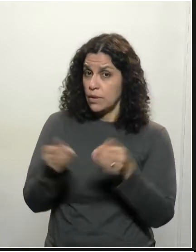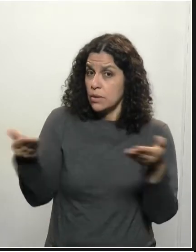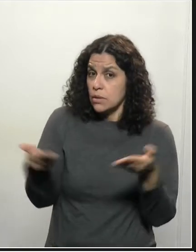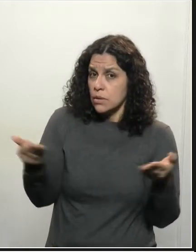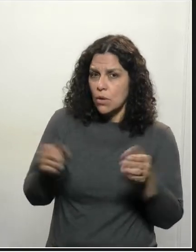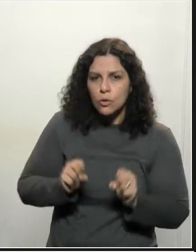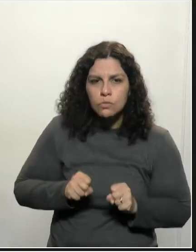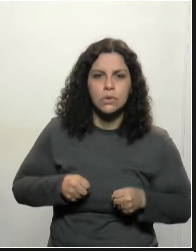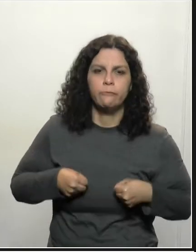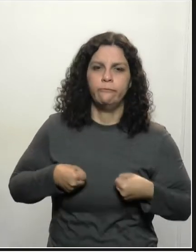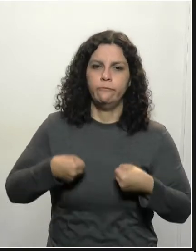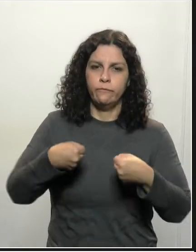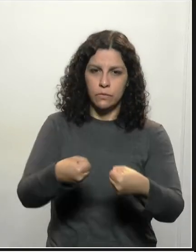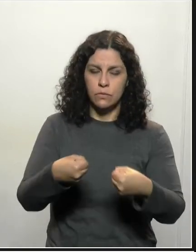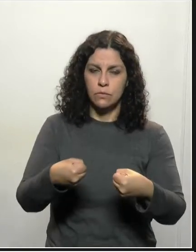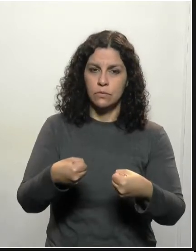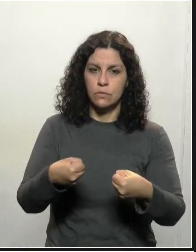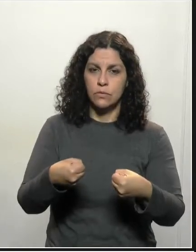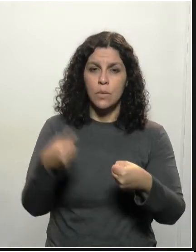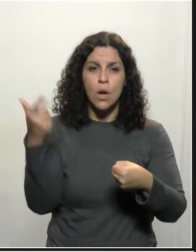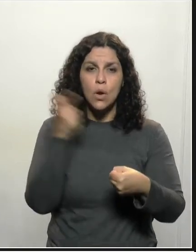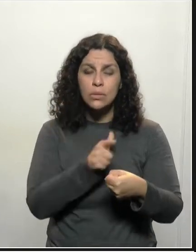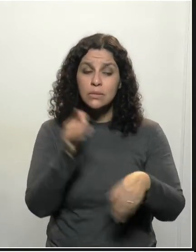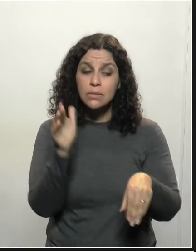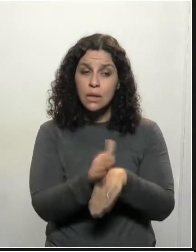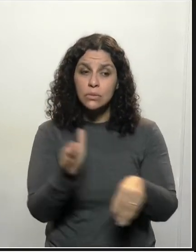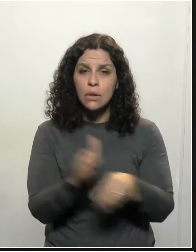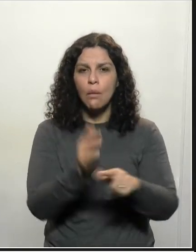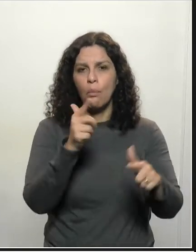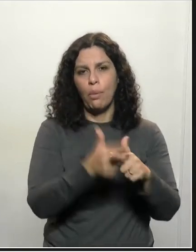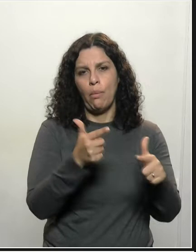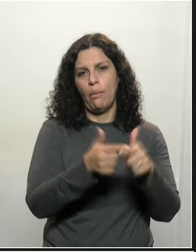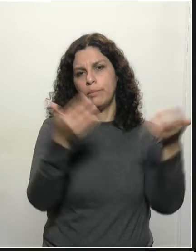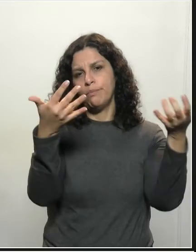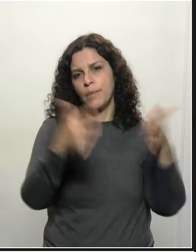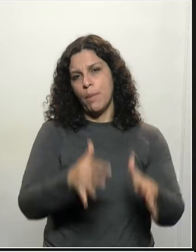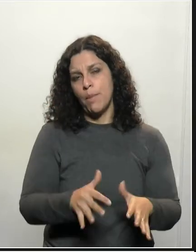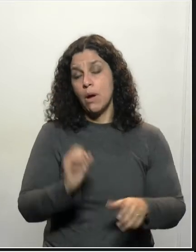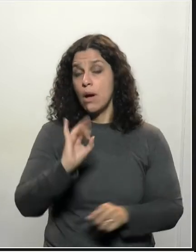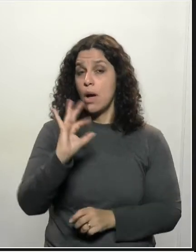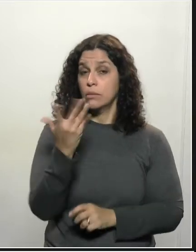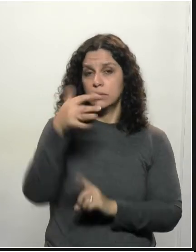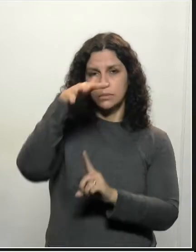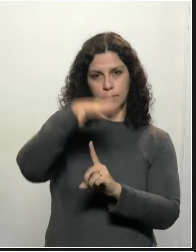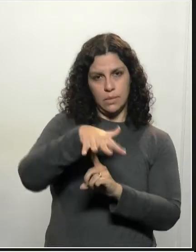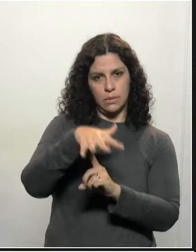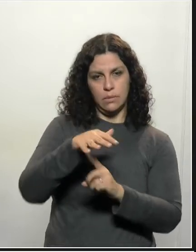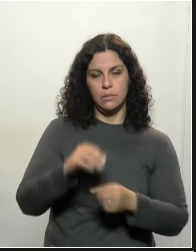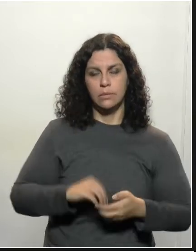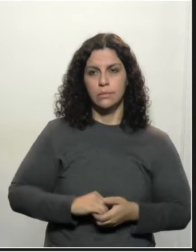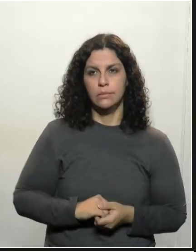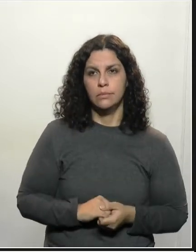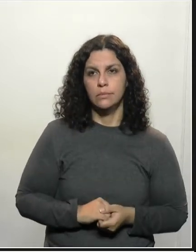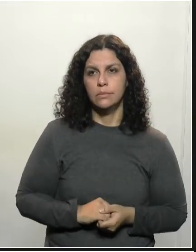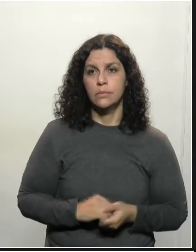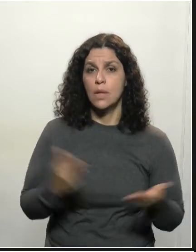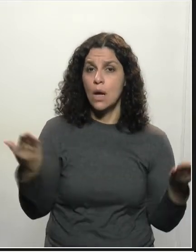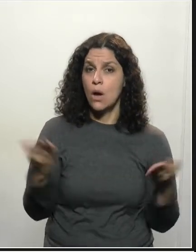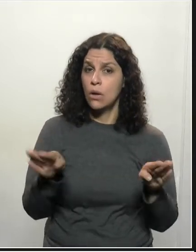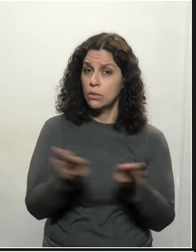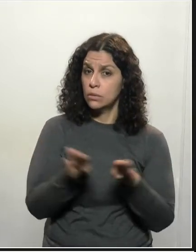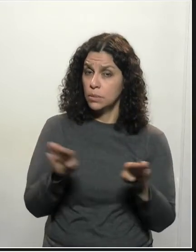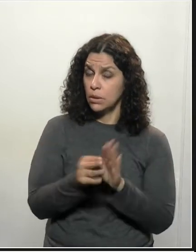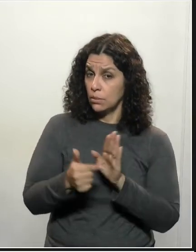um grande esforço para atenuar essa crise, toda essa dificuldade enfrentada aqui no estado do Paraná. E eu quero citar